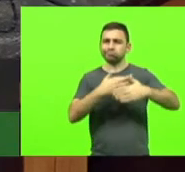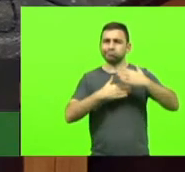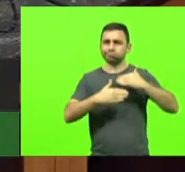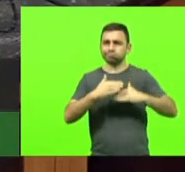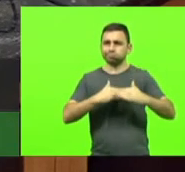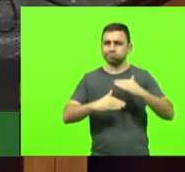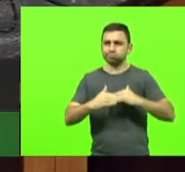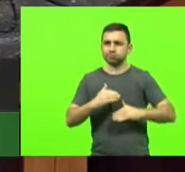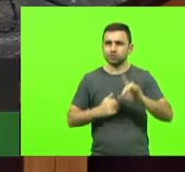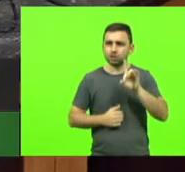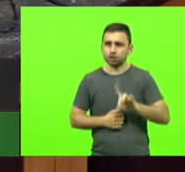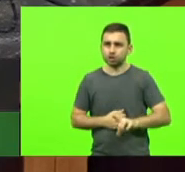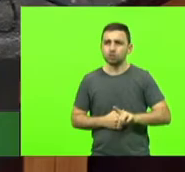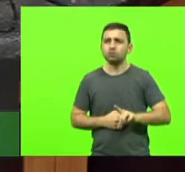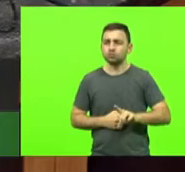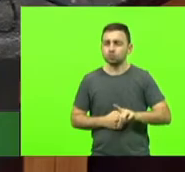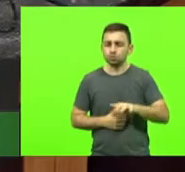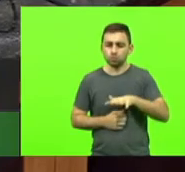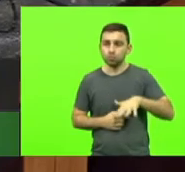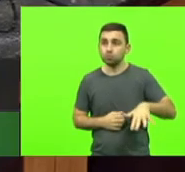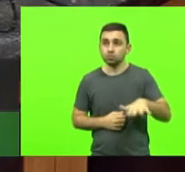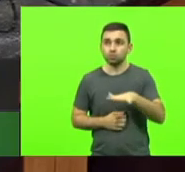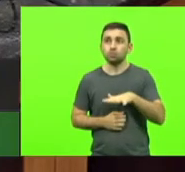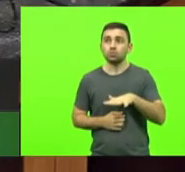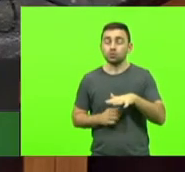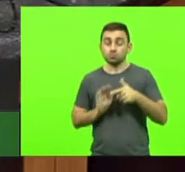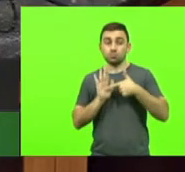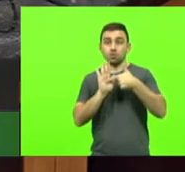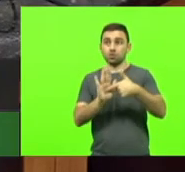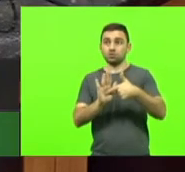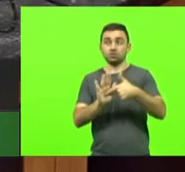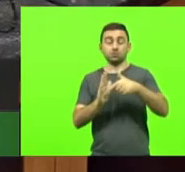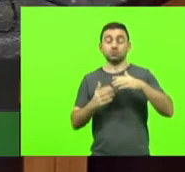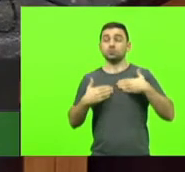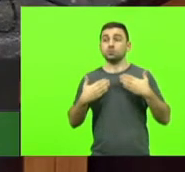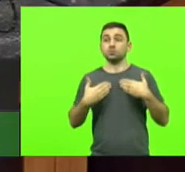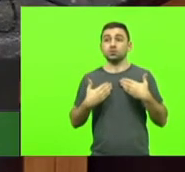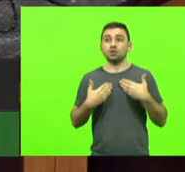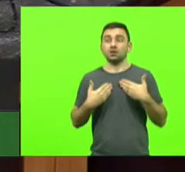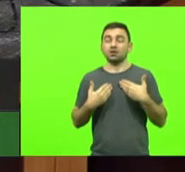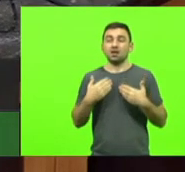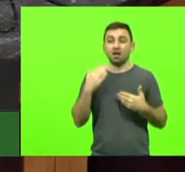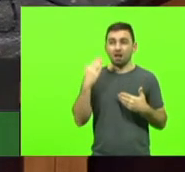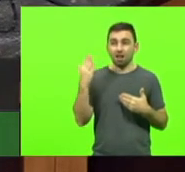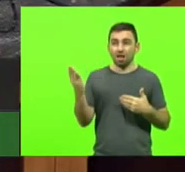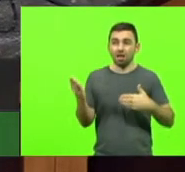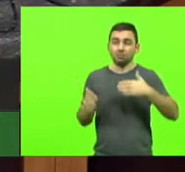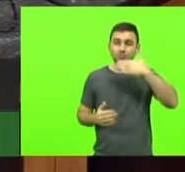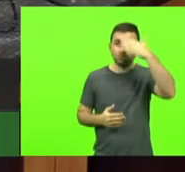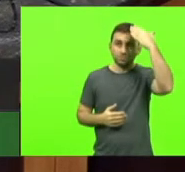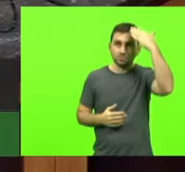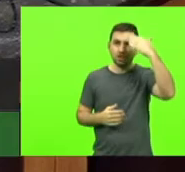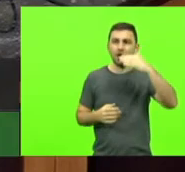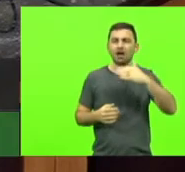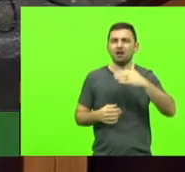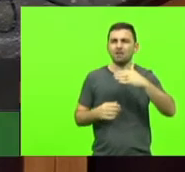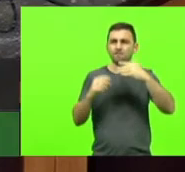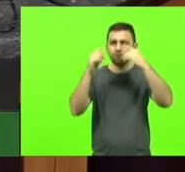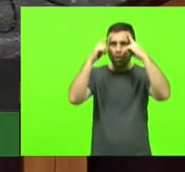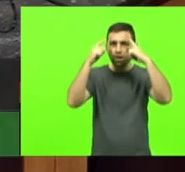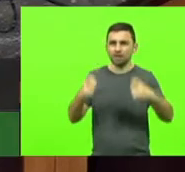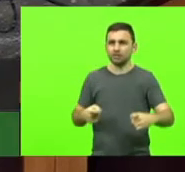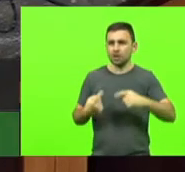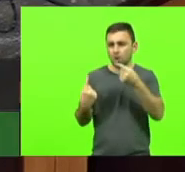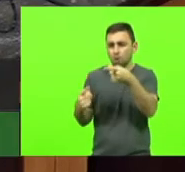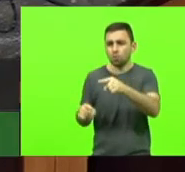mulheres está diante de nós. É chocante. No Afeganistão, a violência contra a mulher